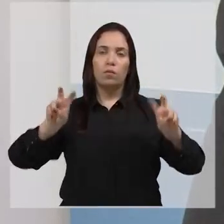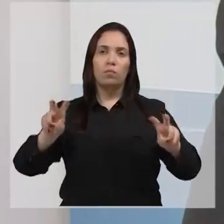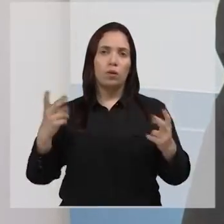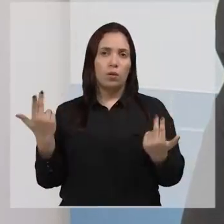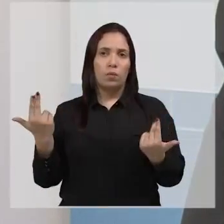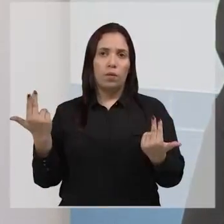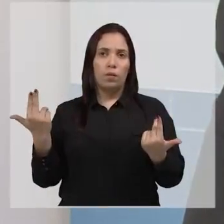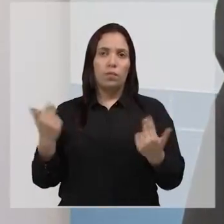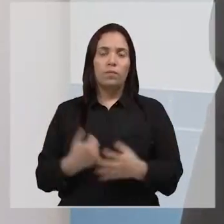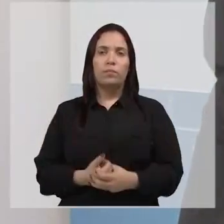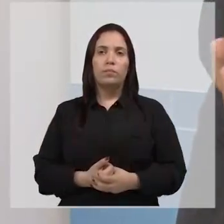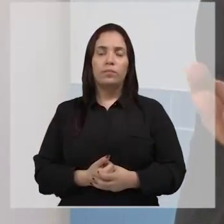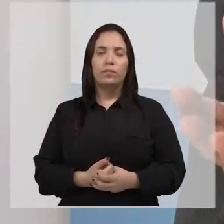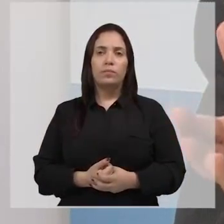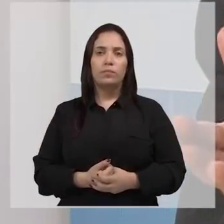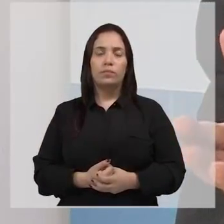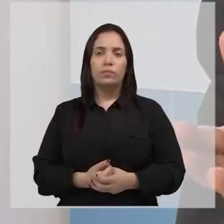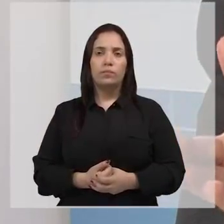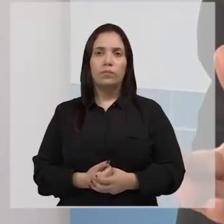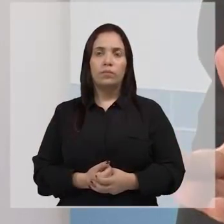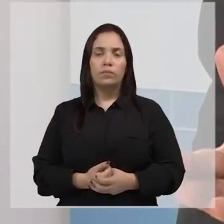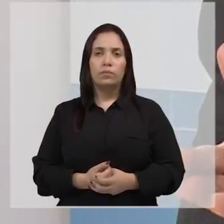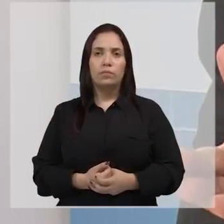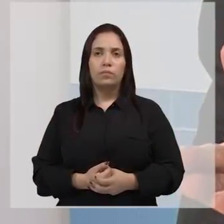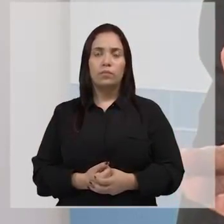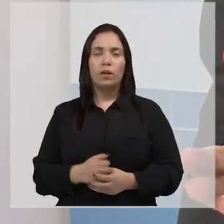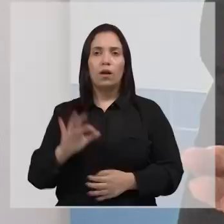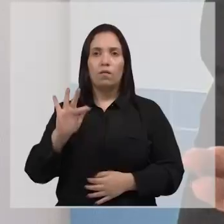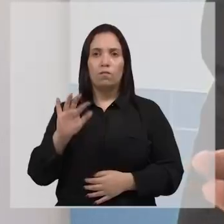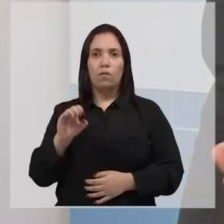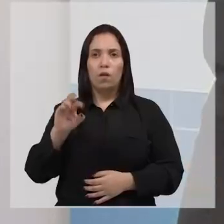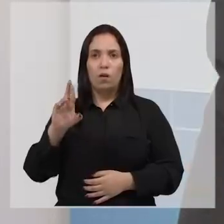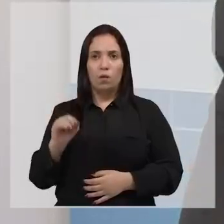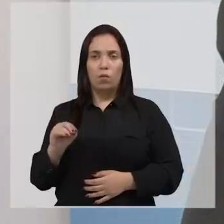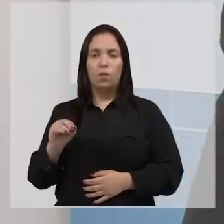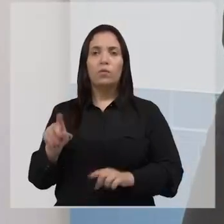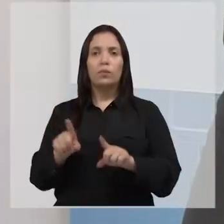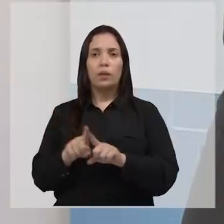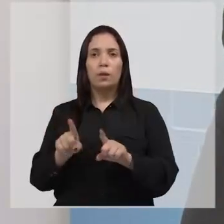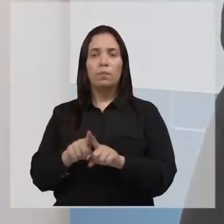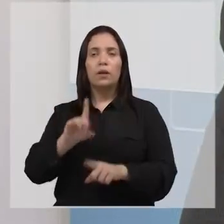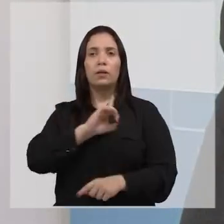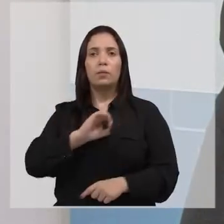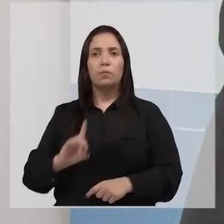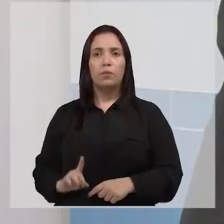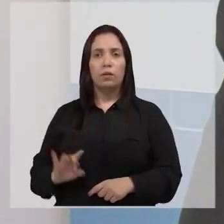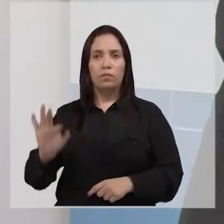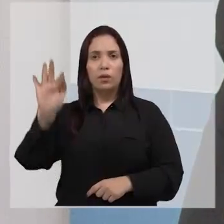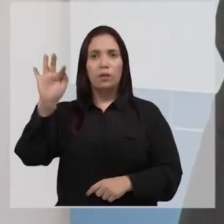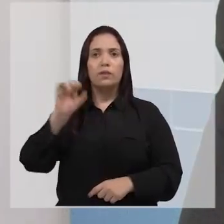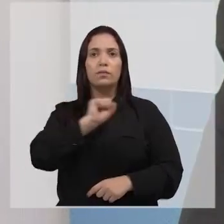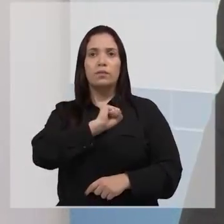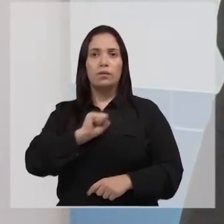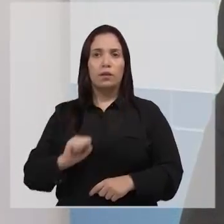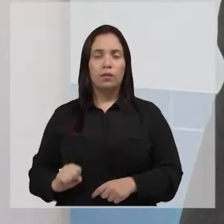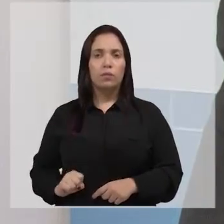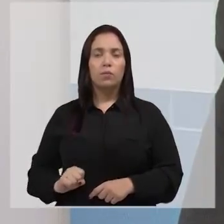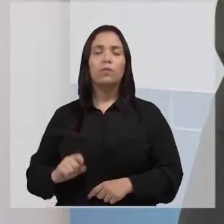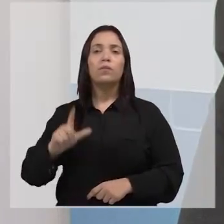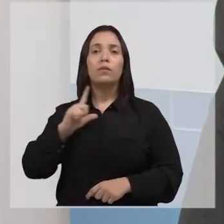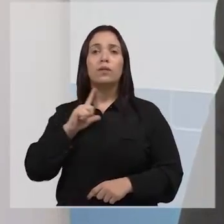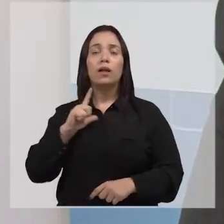coisa. Além do fórum, do fórum privilegiado, os deputados federais e senadores ainda